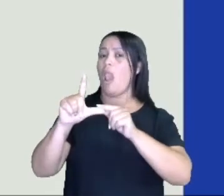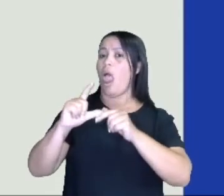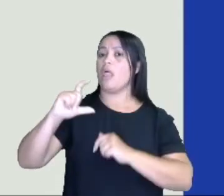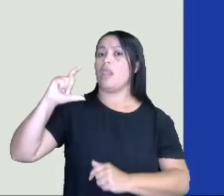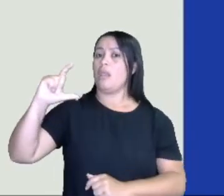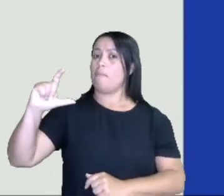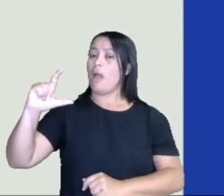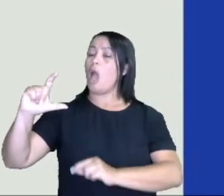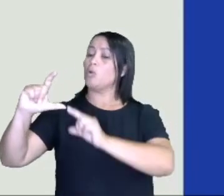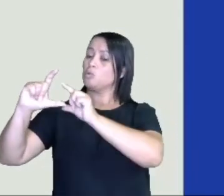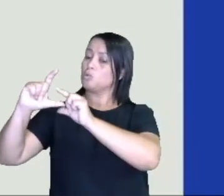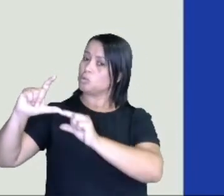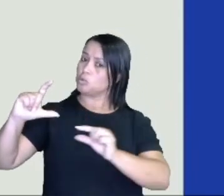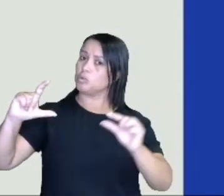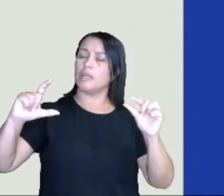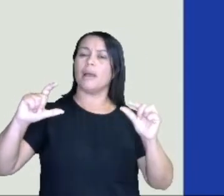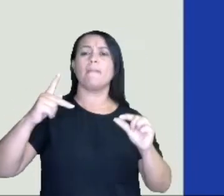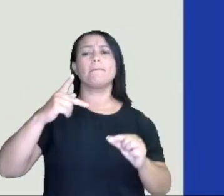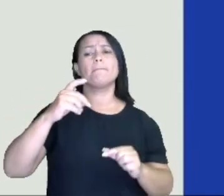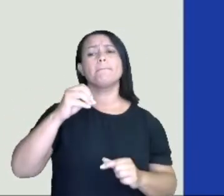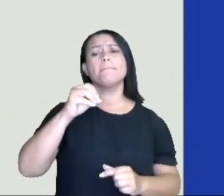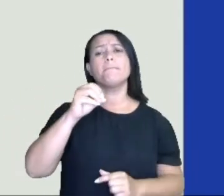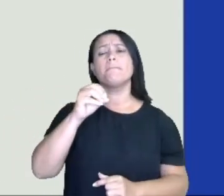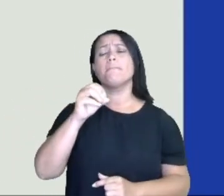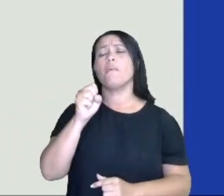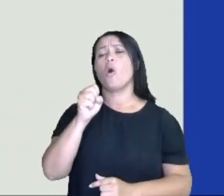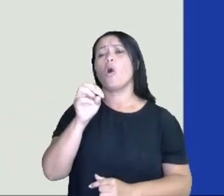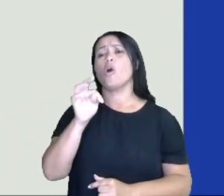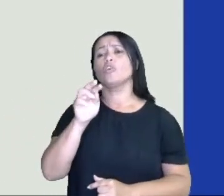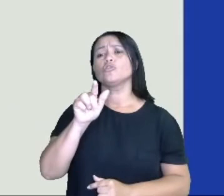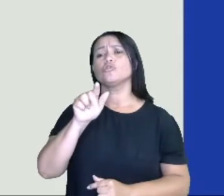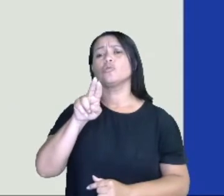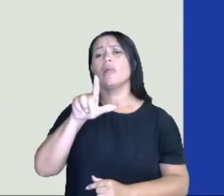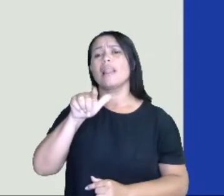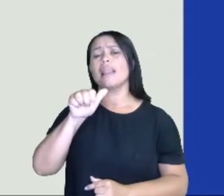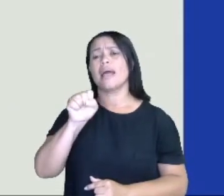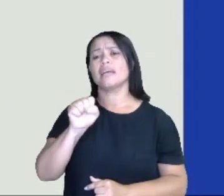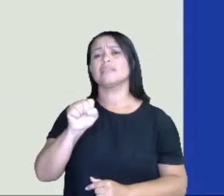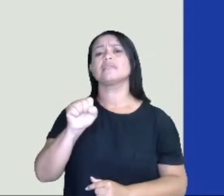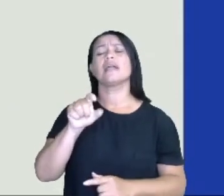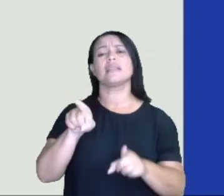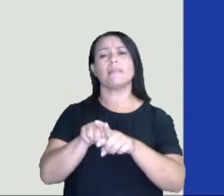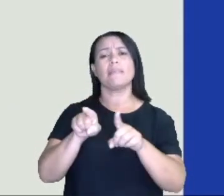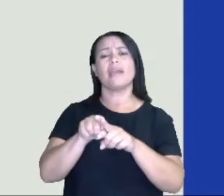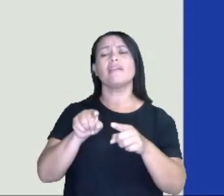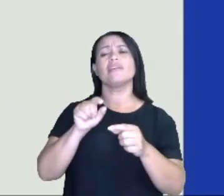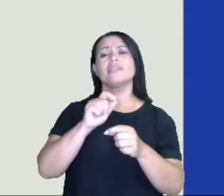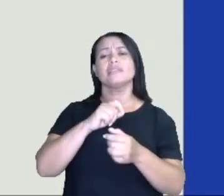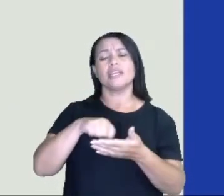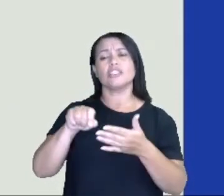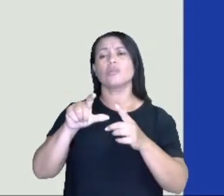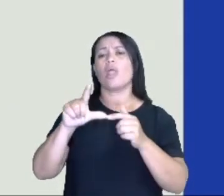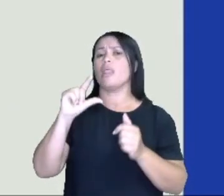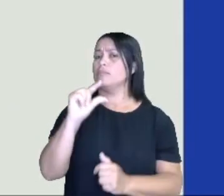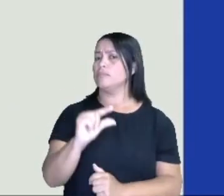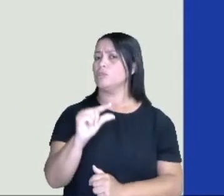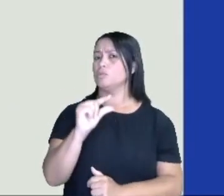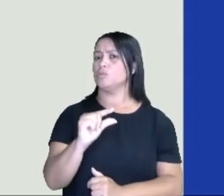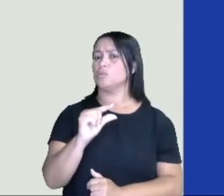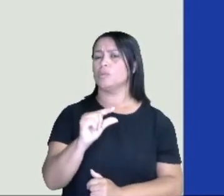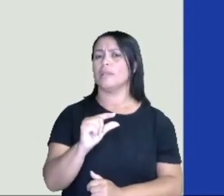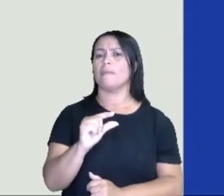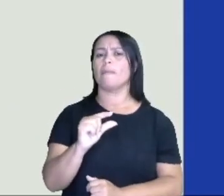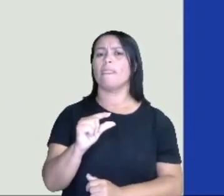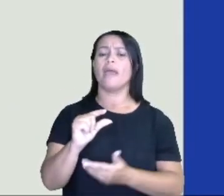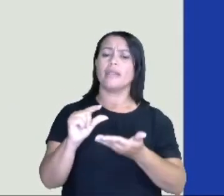certo? Póstumas, né? Se vai ser grafada com a letra minúscula. Nas